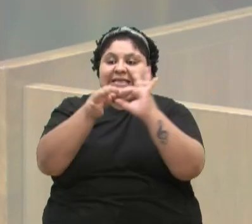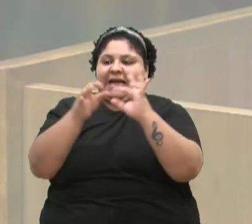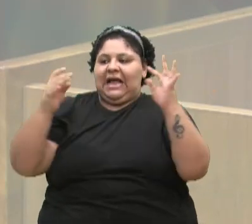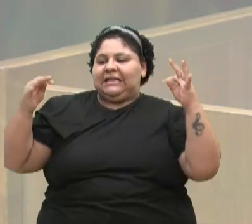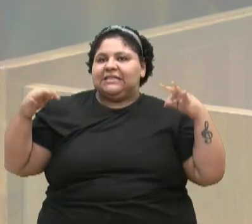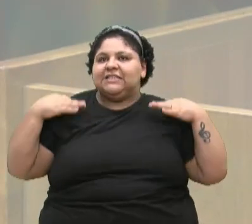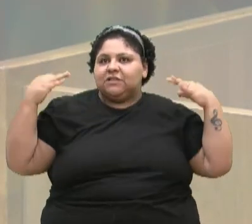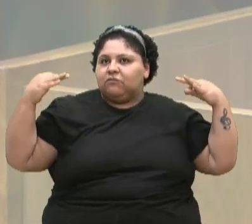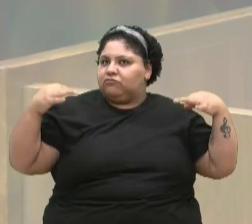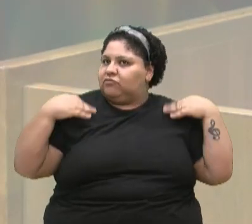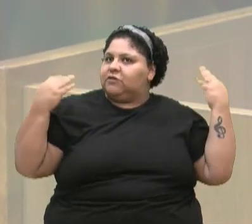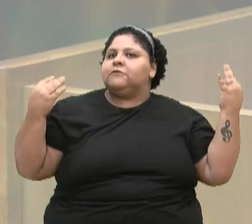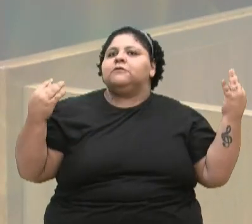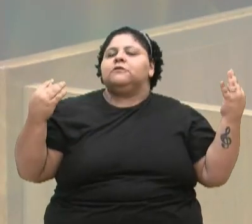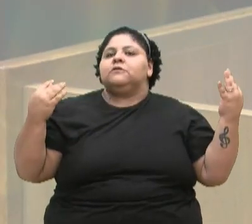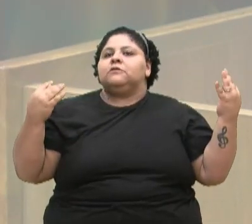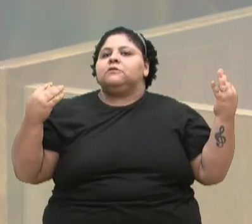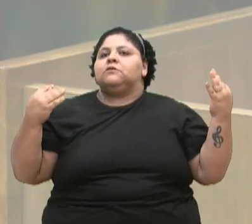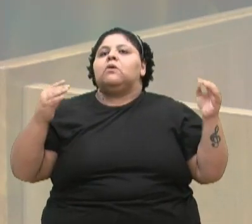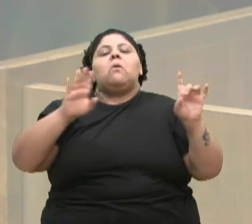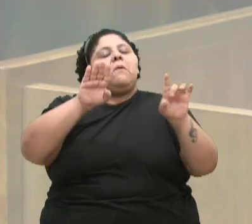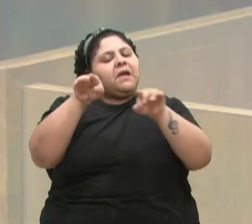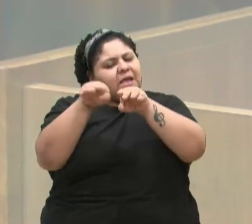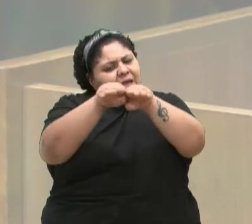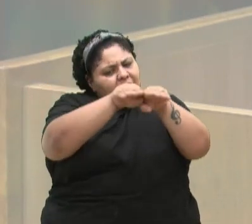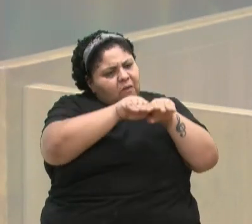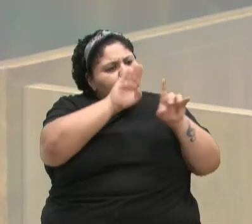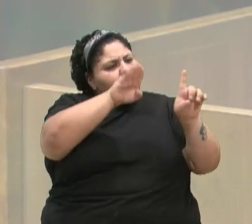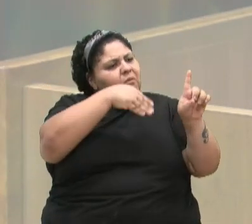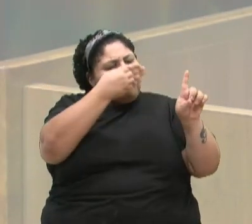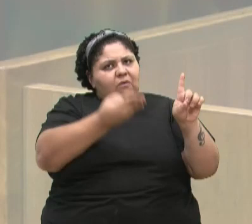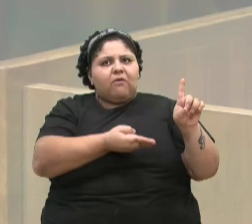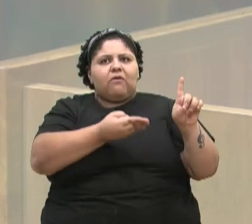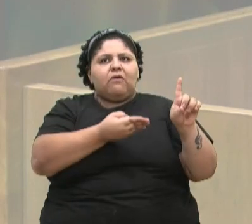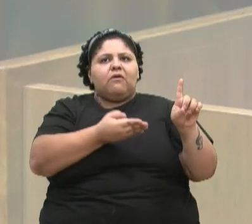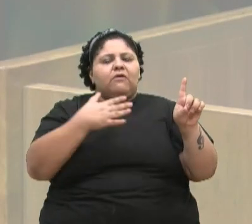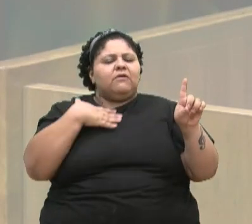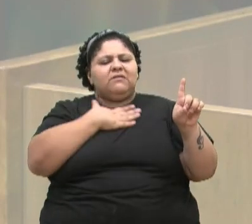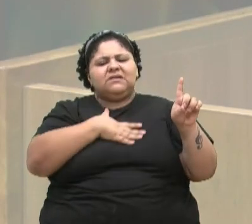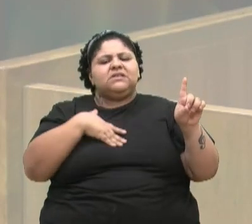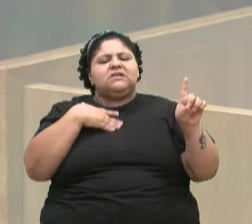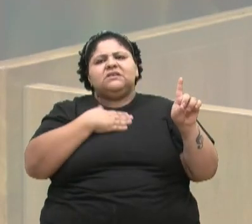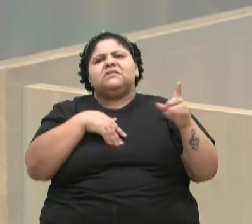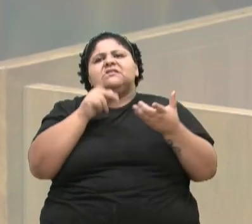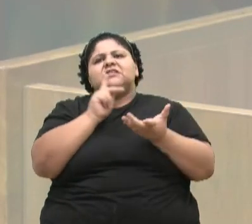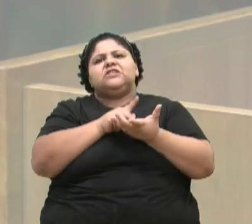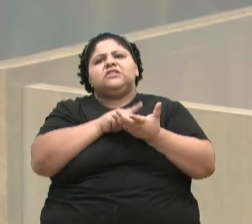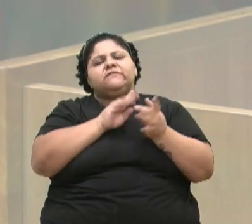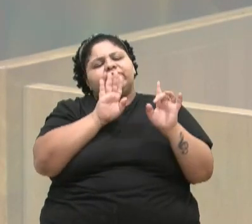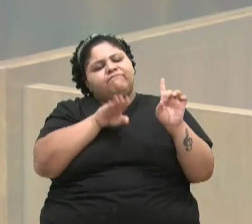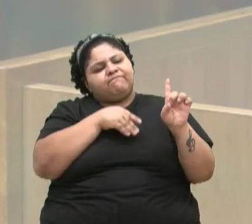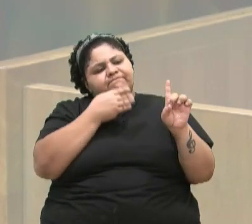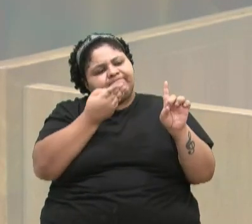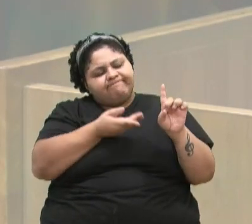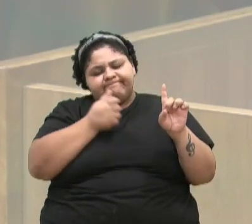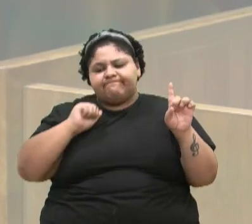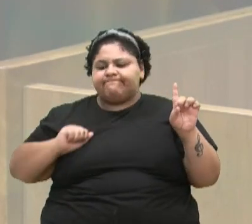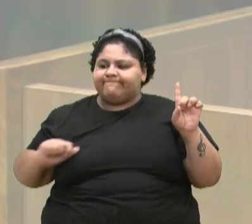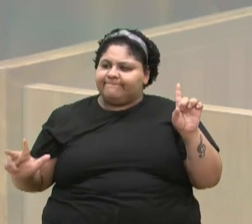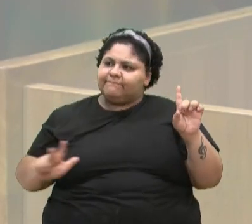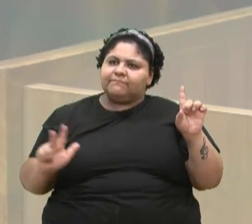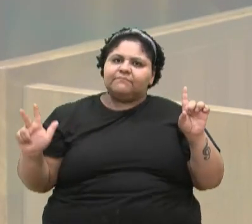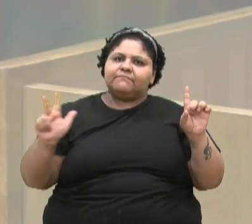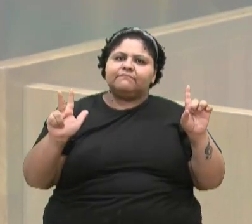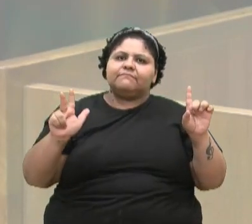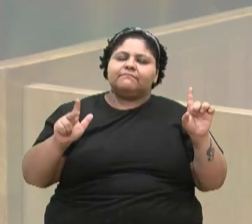hotelaria sejam igualmente homenageadas, porque nós nos sentimos realmente homenageadas, valorizadas